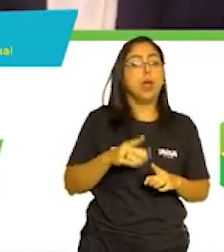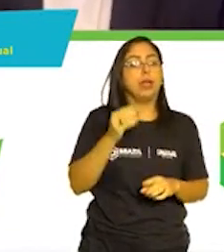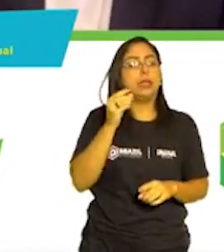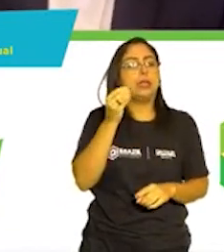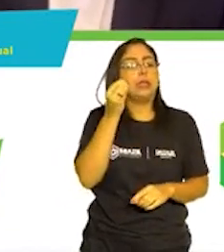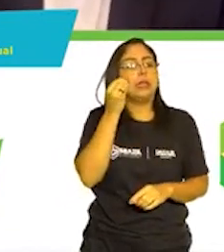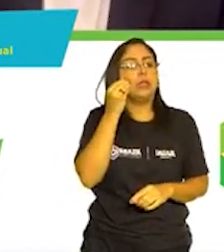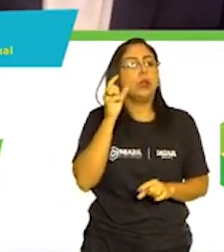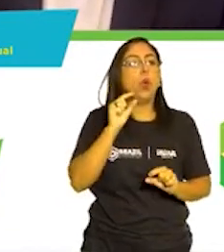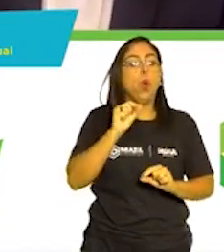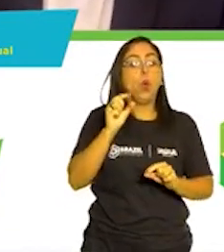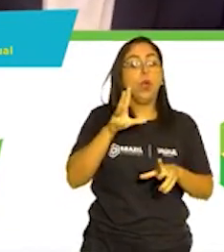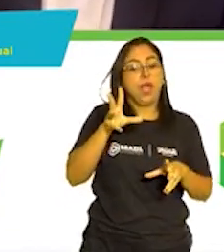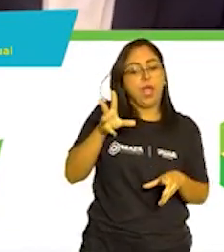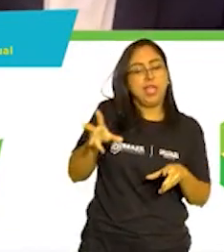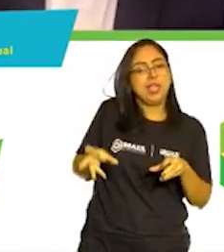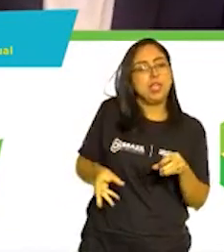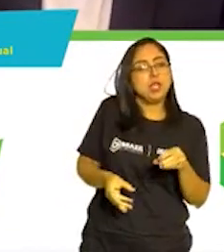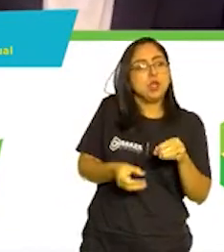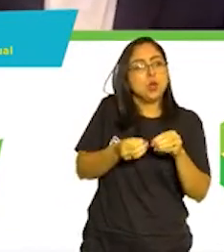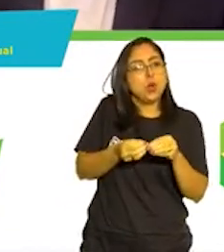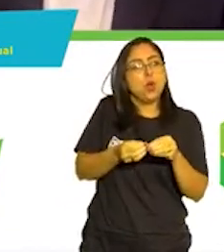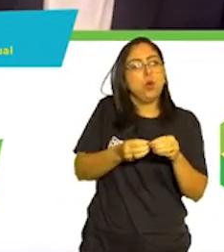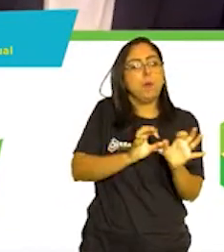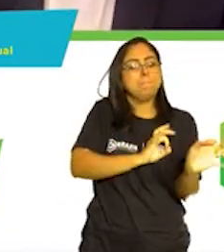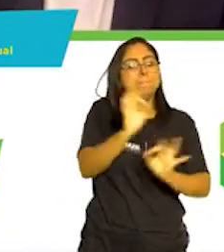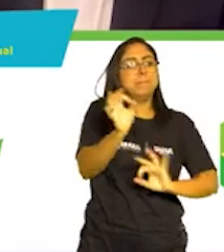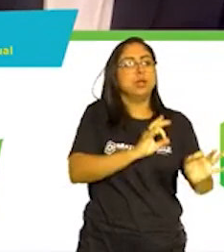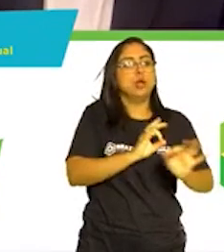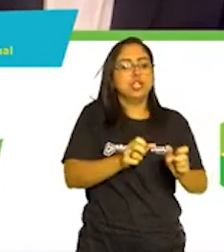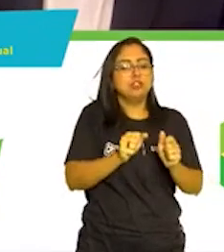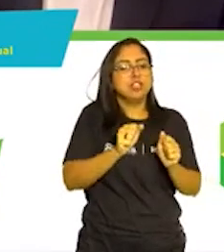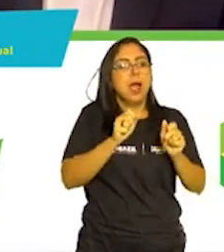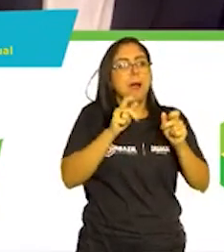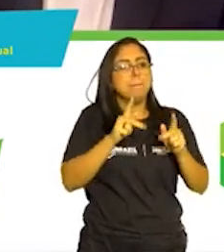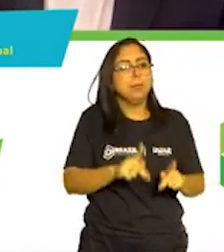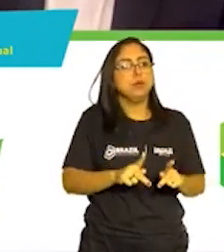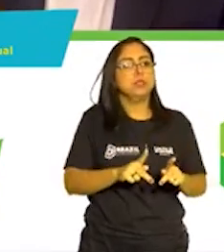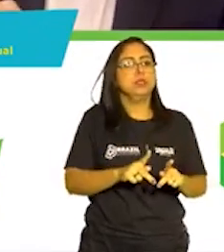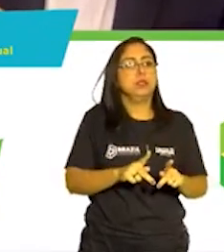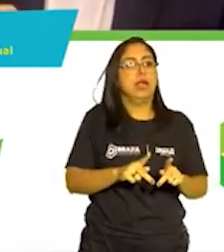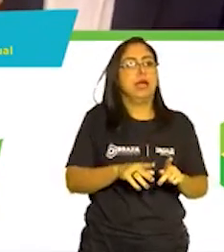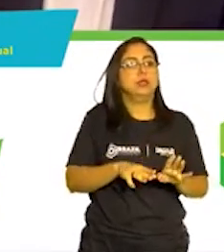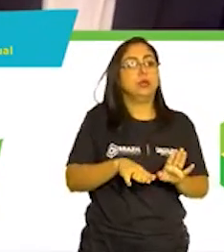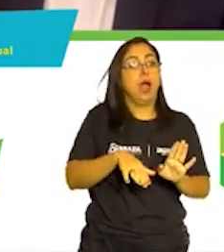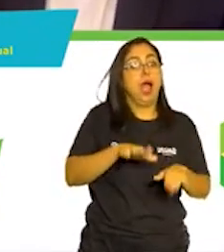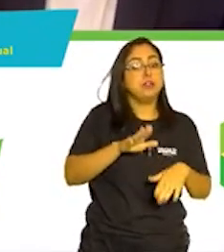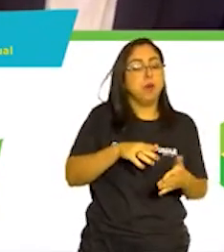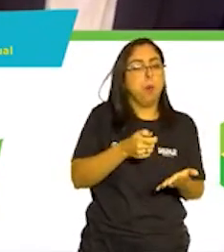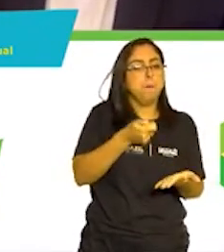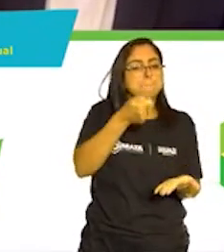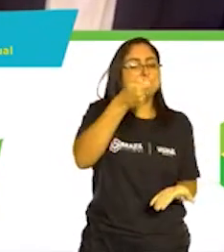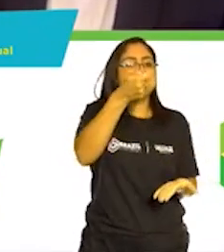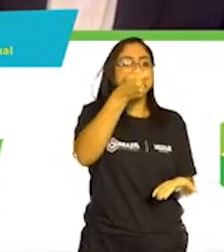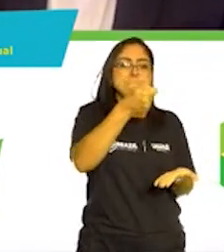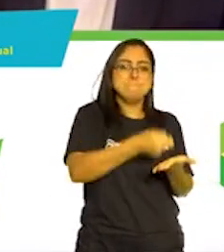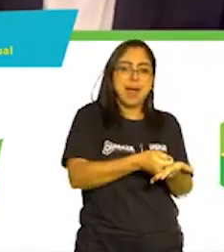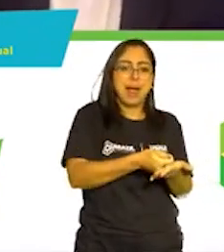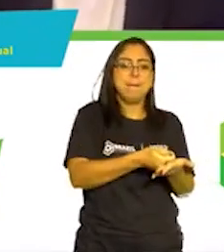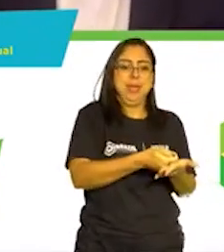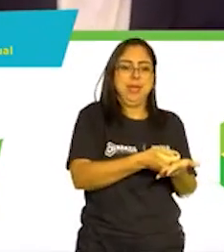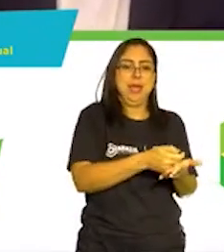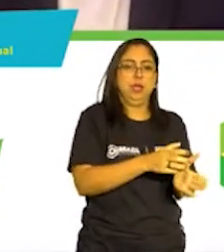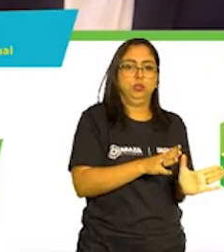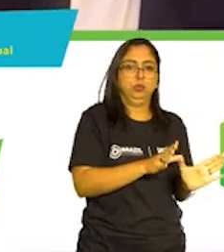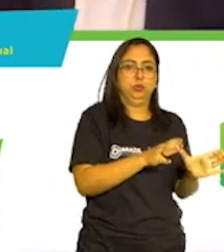educação no mínimo constitucional de educação. Coisa que o Congresso não aceita de maneira alguma mudar. Ou seja, o pagamento que você de aposentados na